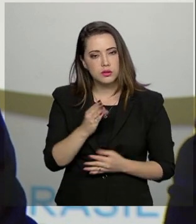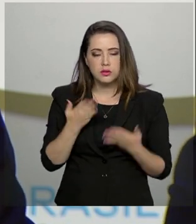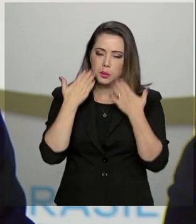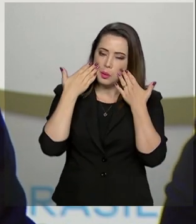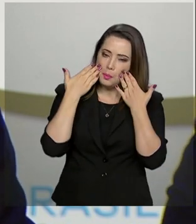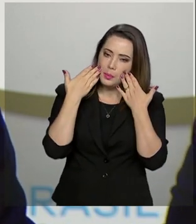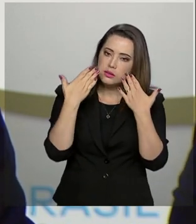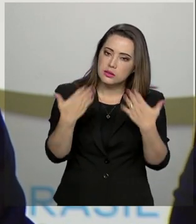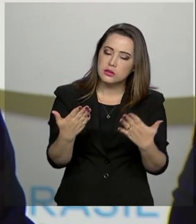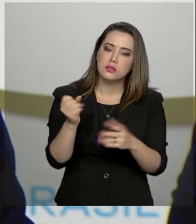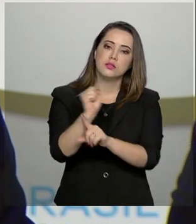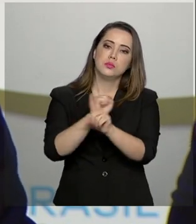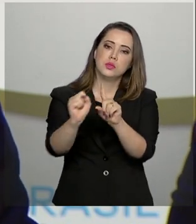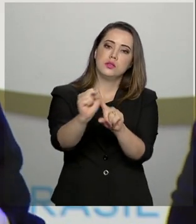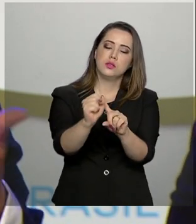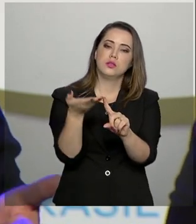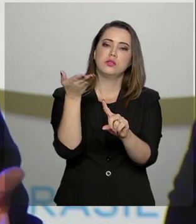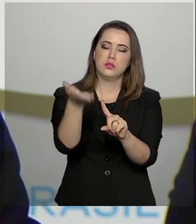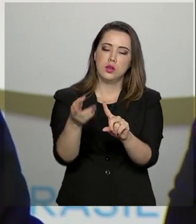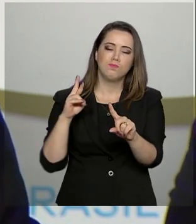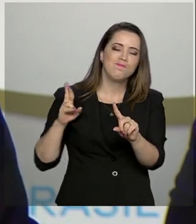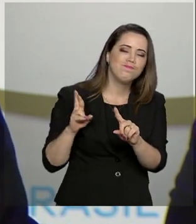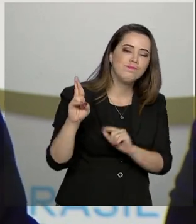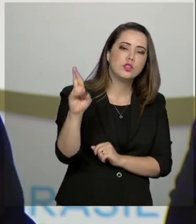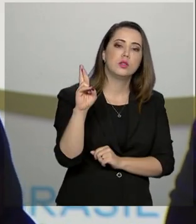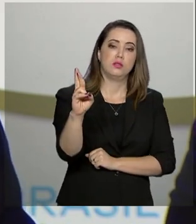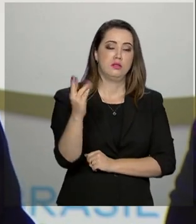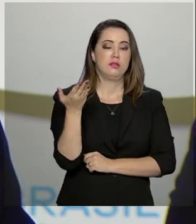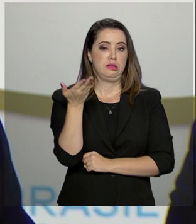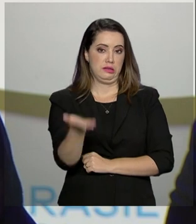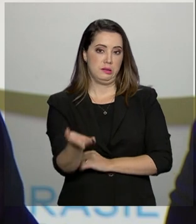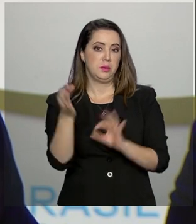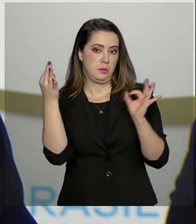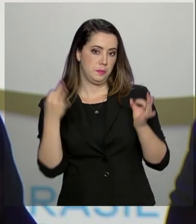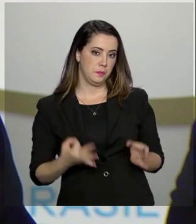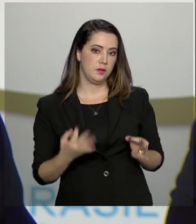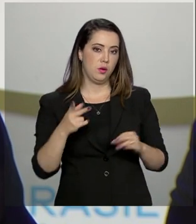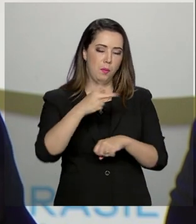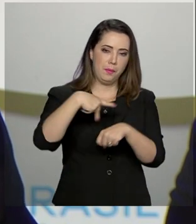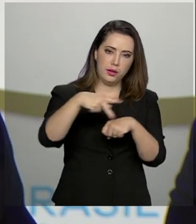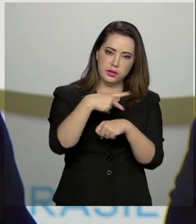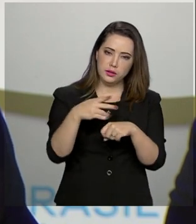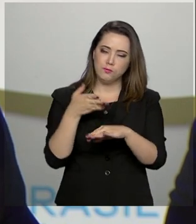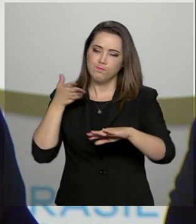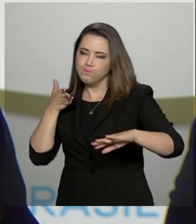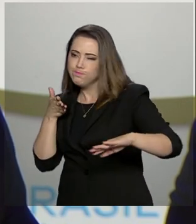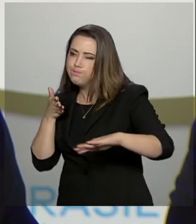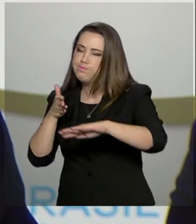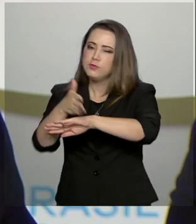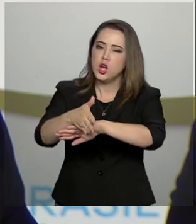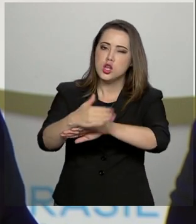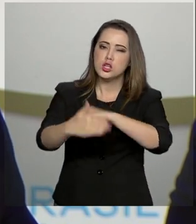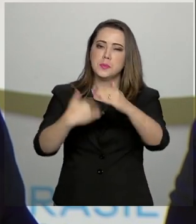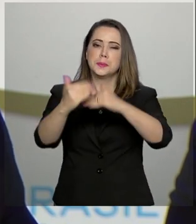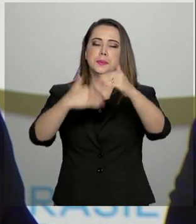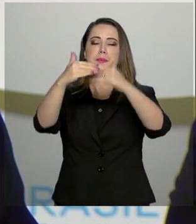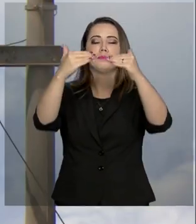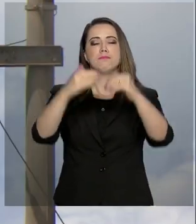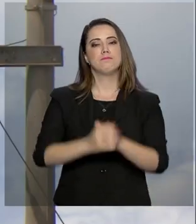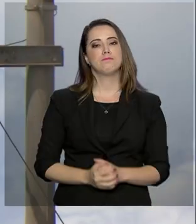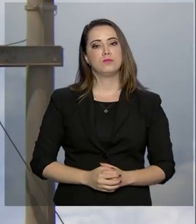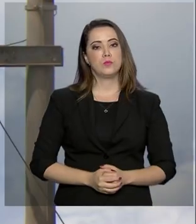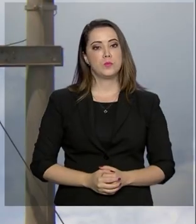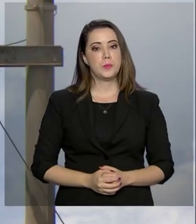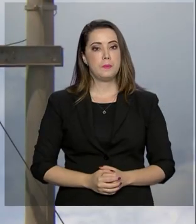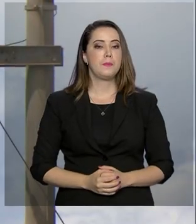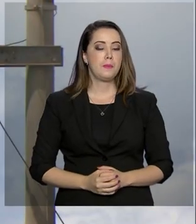apresentado isso para a sociedade e esperamos que, efetivamente, o país entre num ciclo de prosperidade.